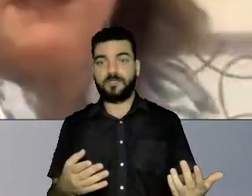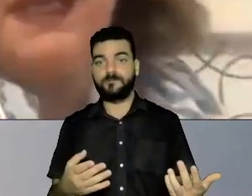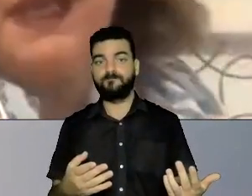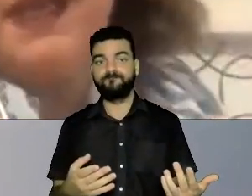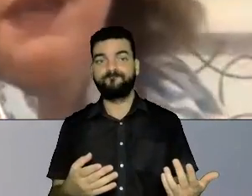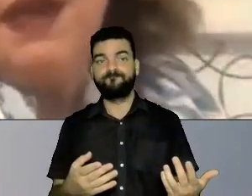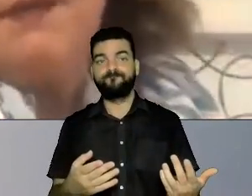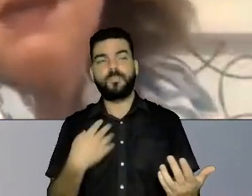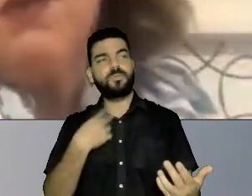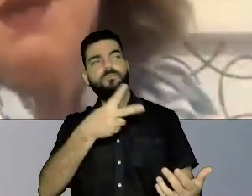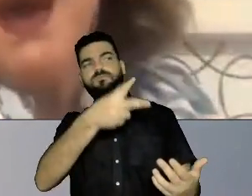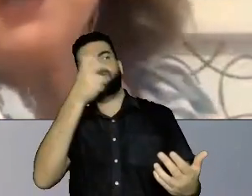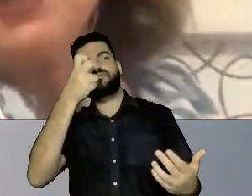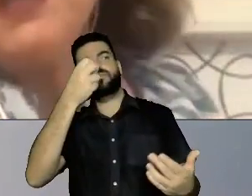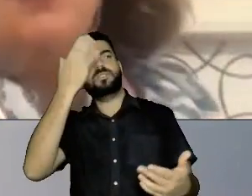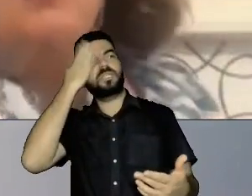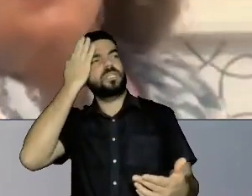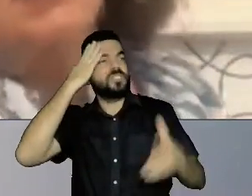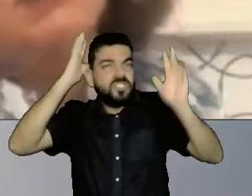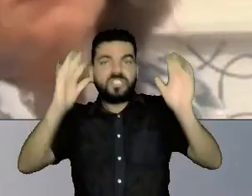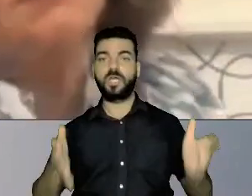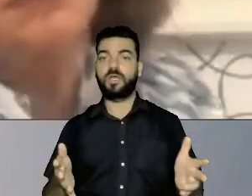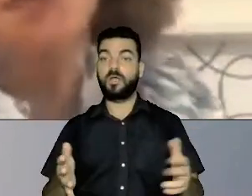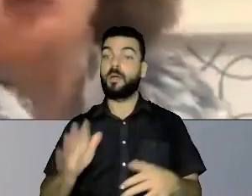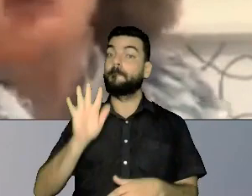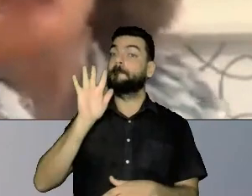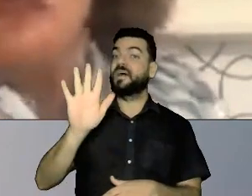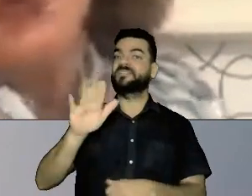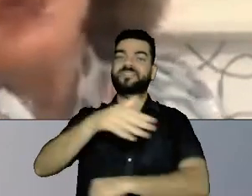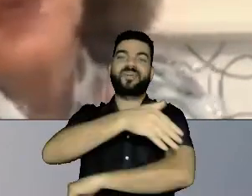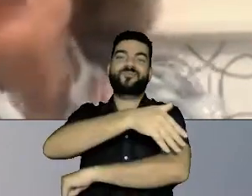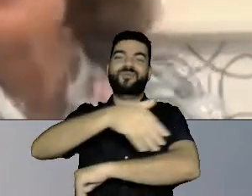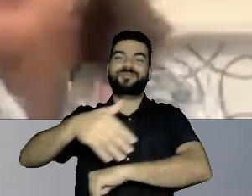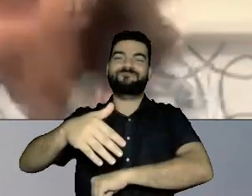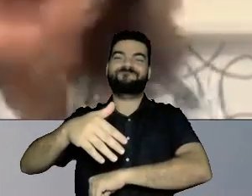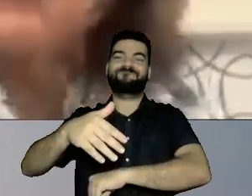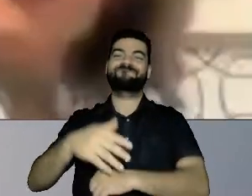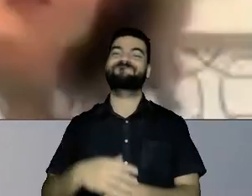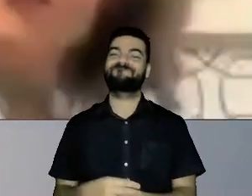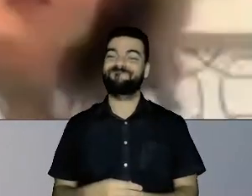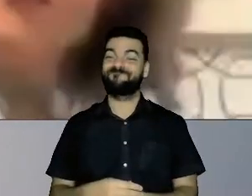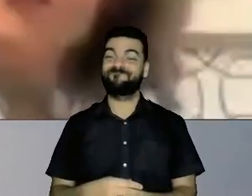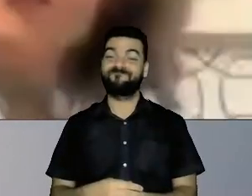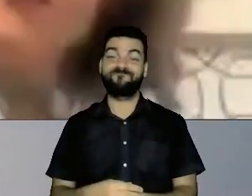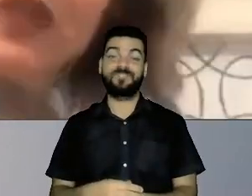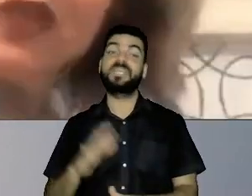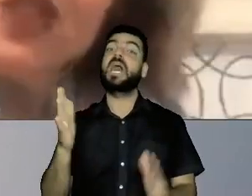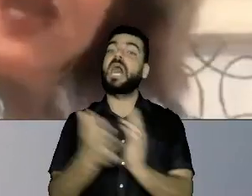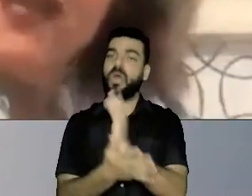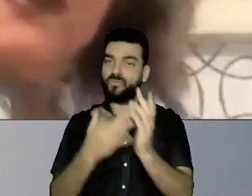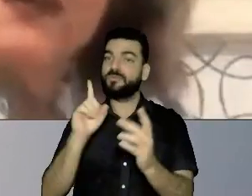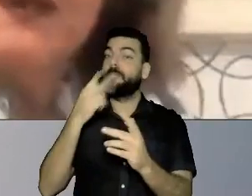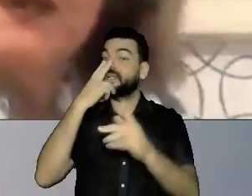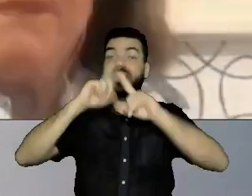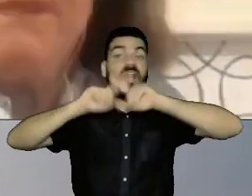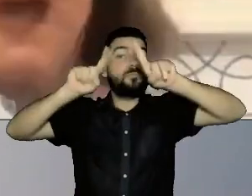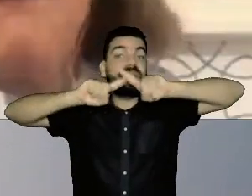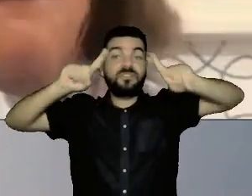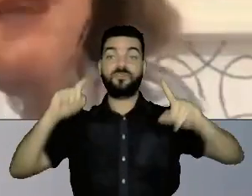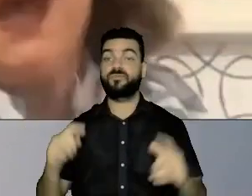de compreender, mas é uma arte da rua, do espaço público e da contestação. O grafite